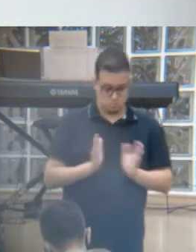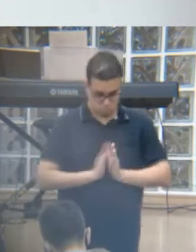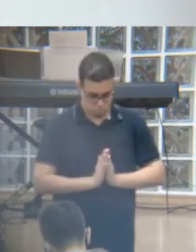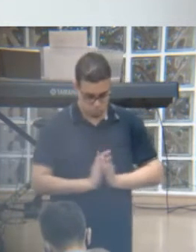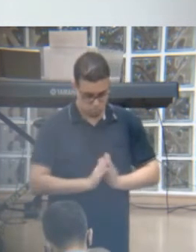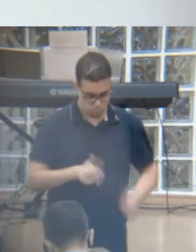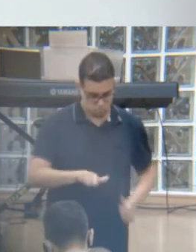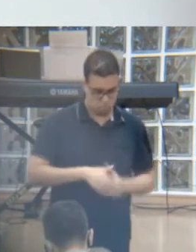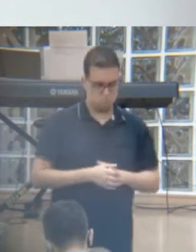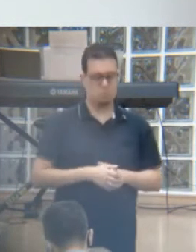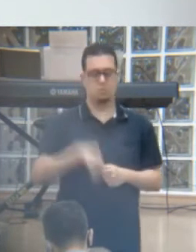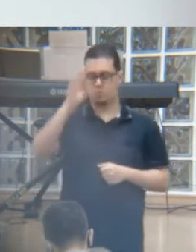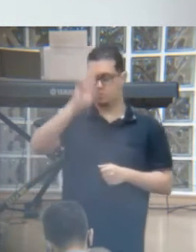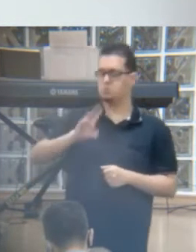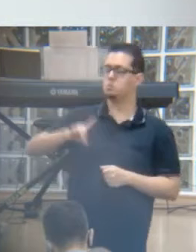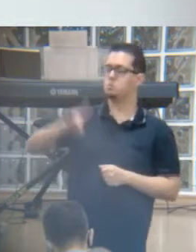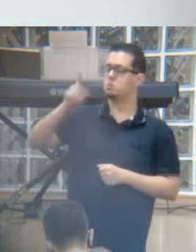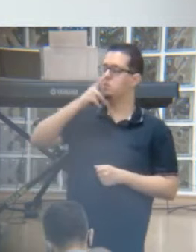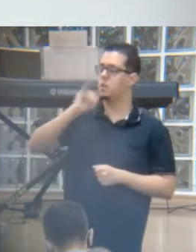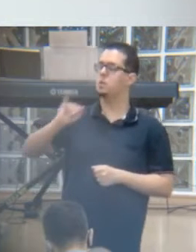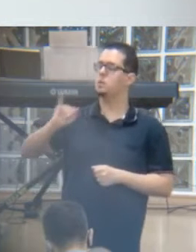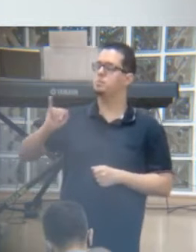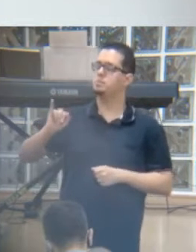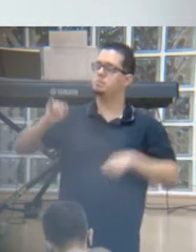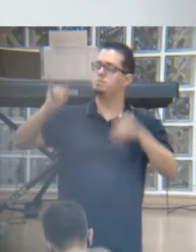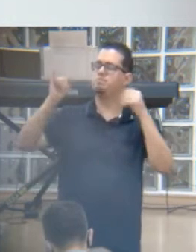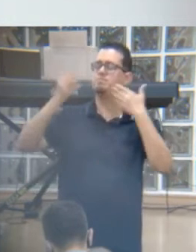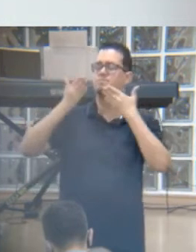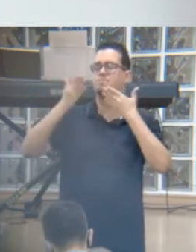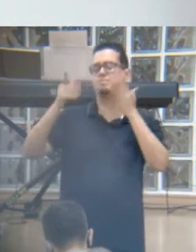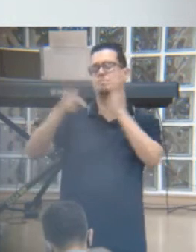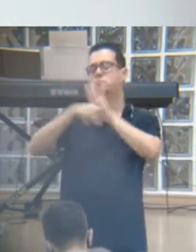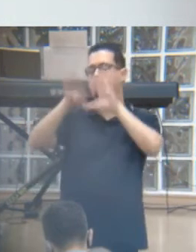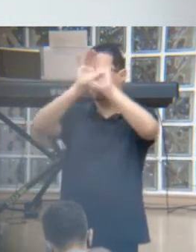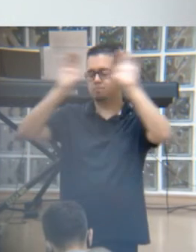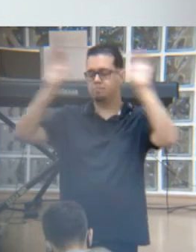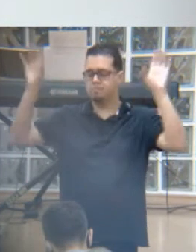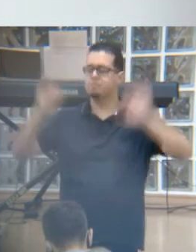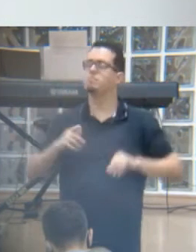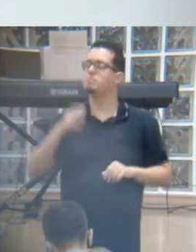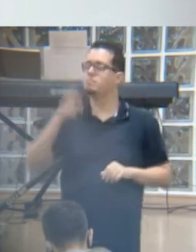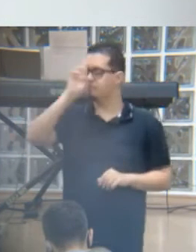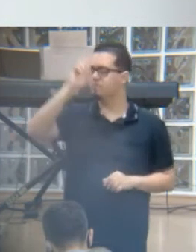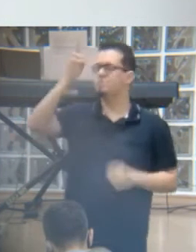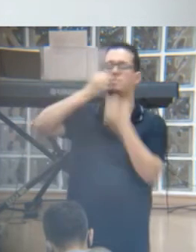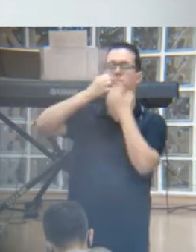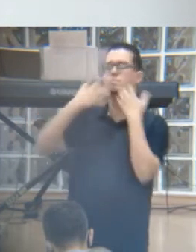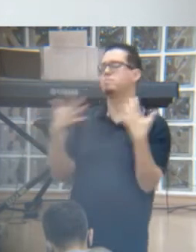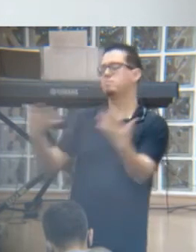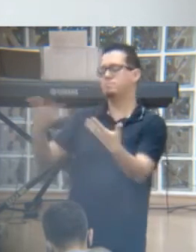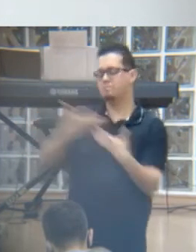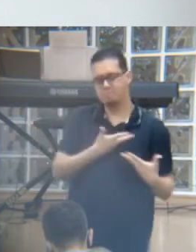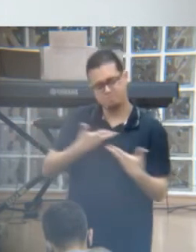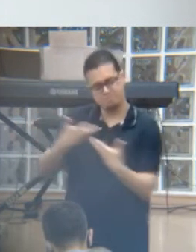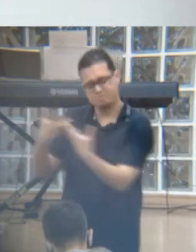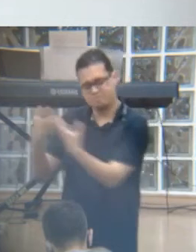Pai Celestial, bendito seja o Senhor, que nos recebe na Tua presença, e em